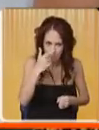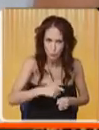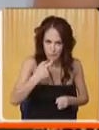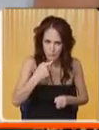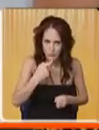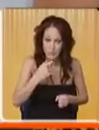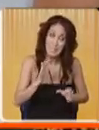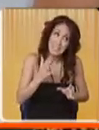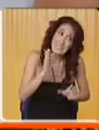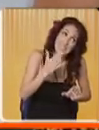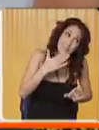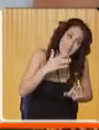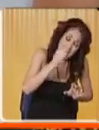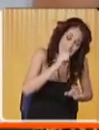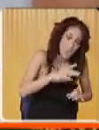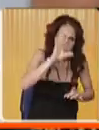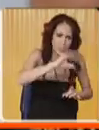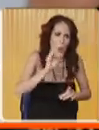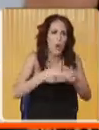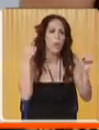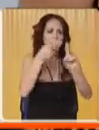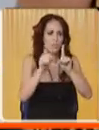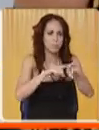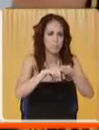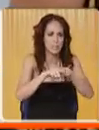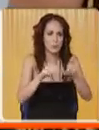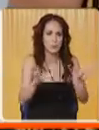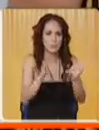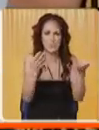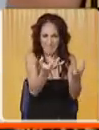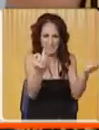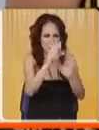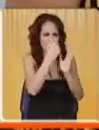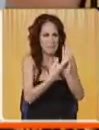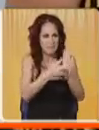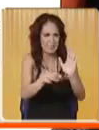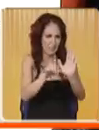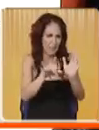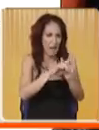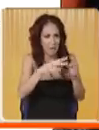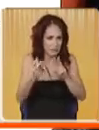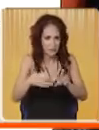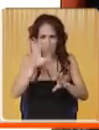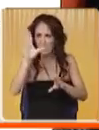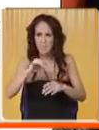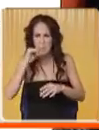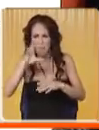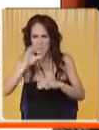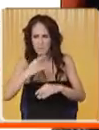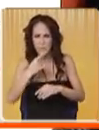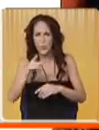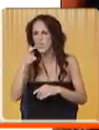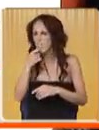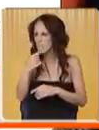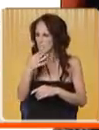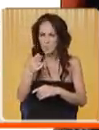coisas. Primeiro, não vejo qual a intenção política na tomada desta medida. Depois não consegui compreender o que é que o António